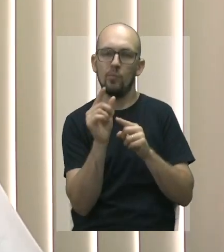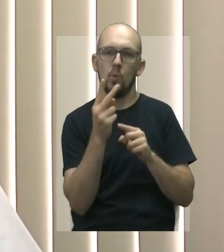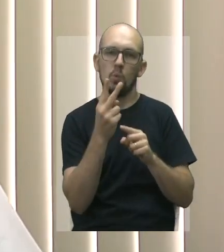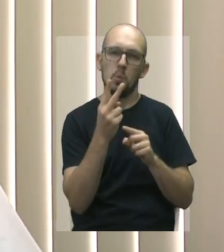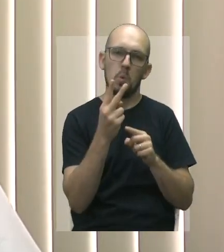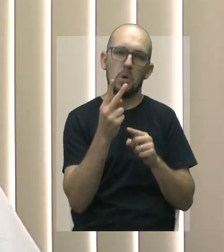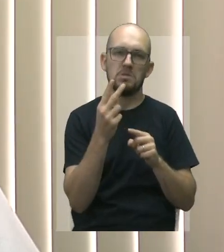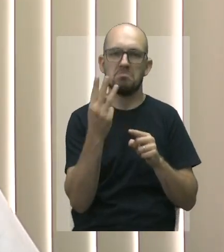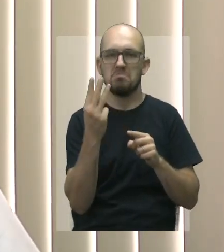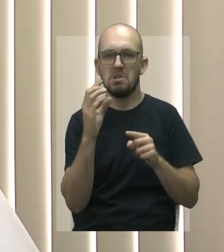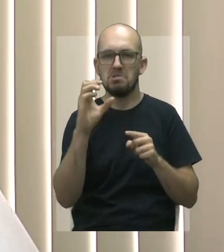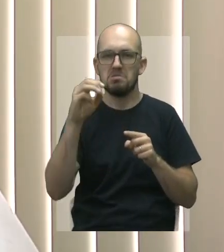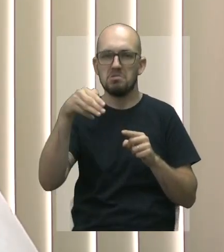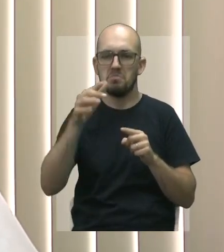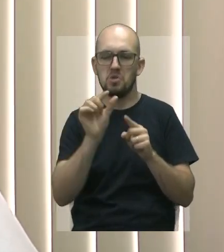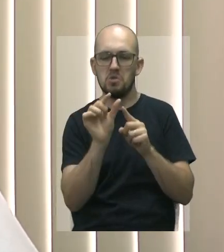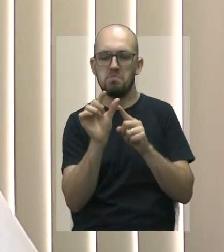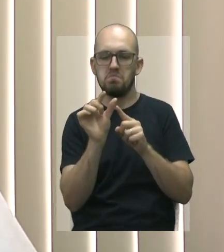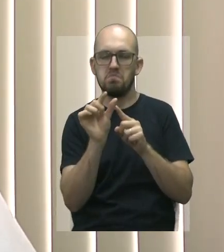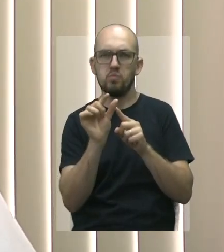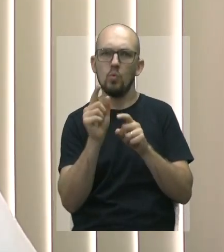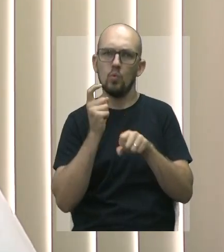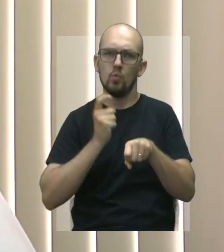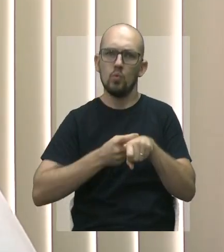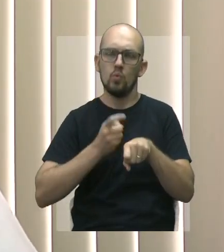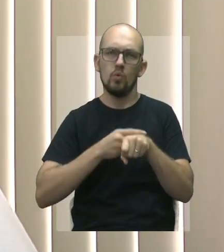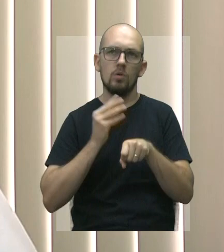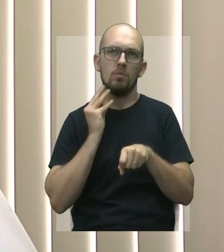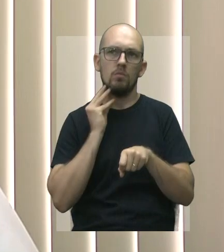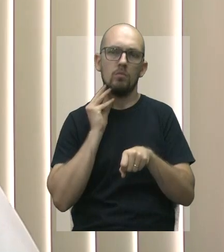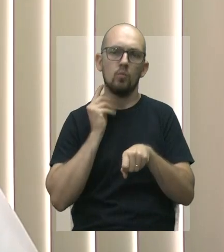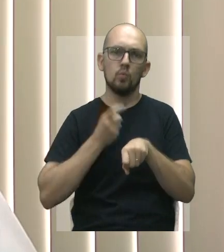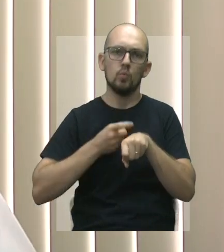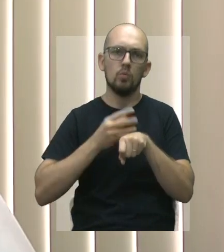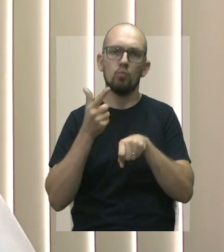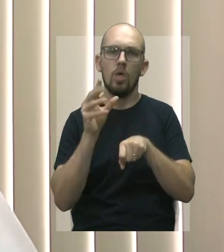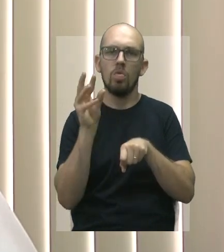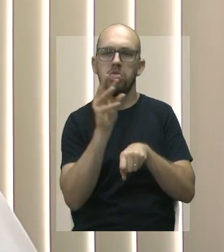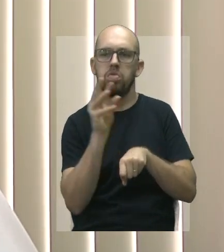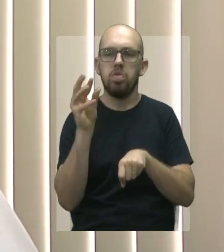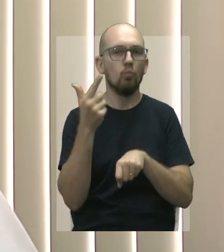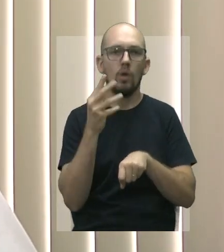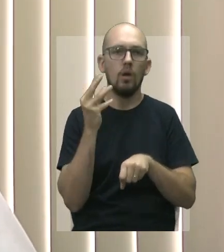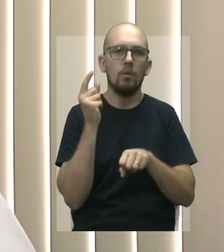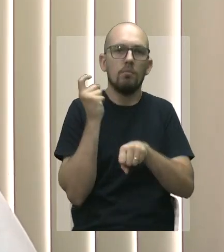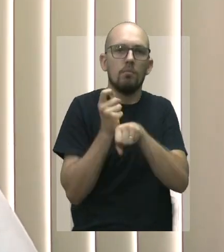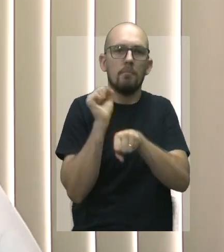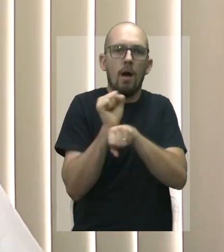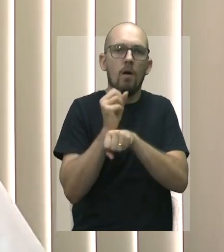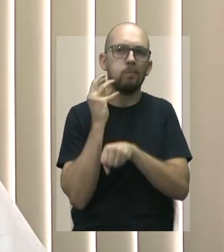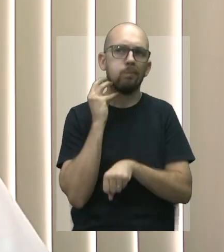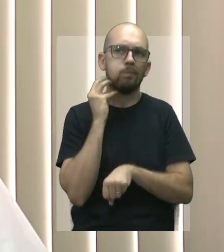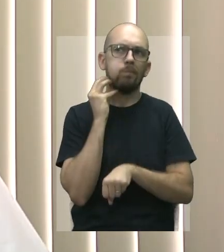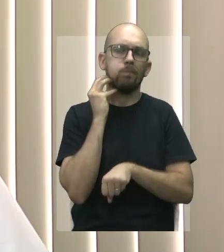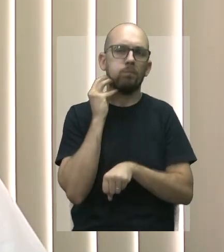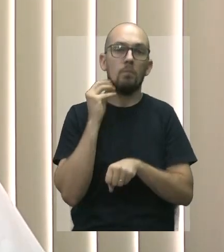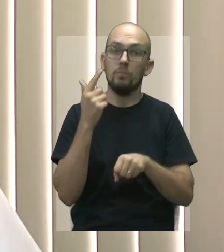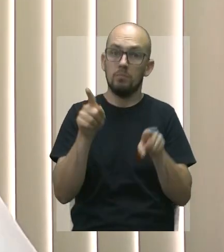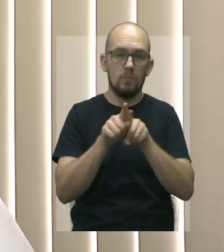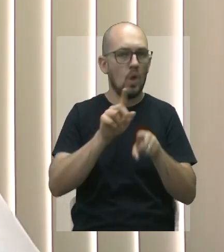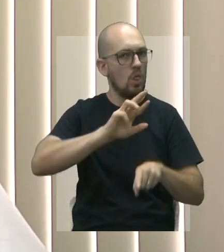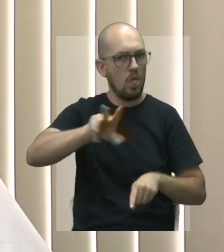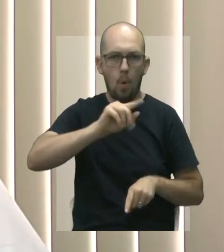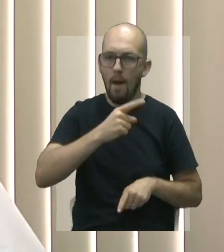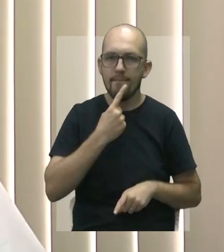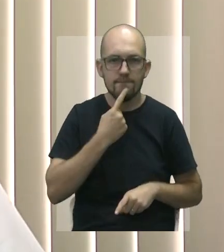que são endurecidos, que são bem aderidos e que eles não tenham nenhum tipo de sinal de infecção. Então, eles não são vermelhos,